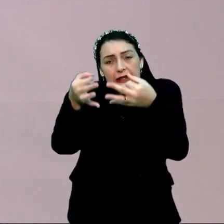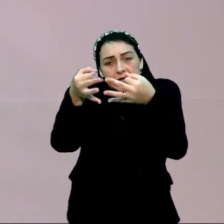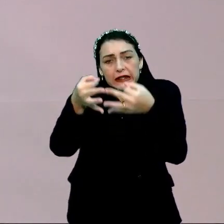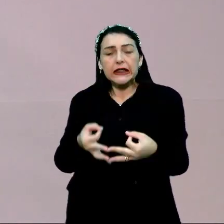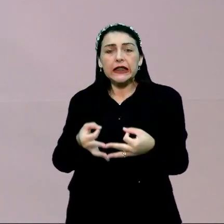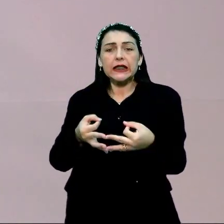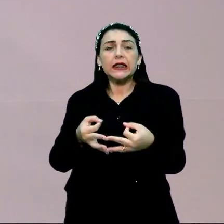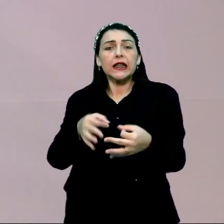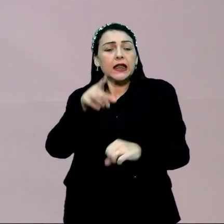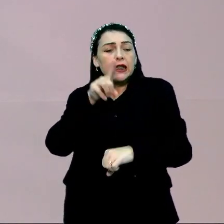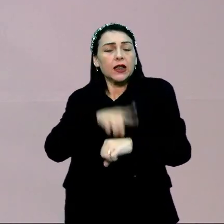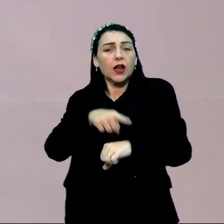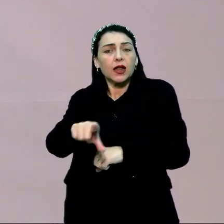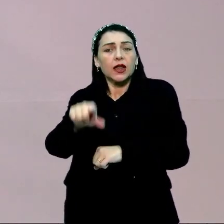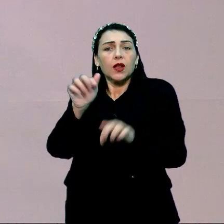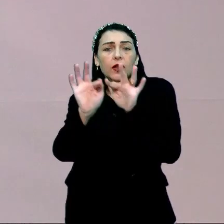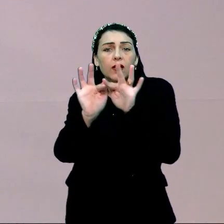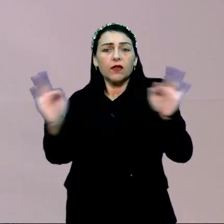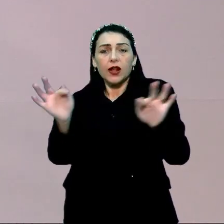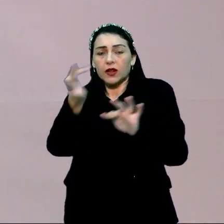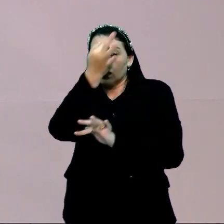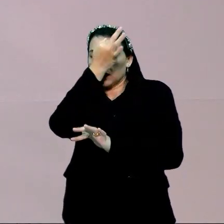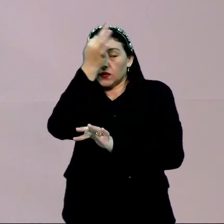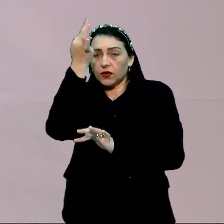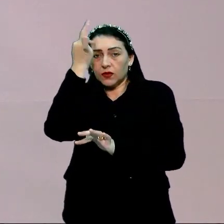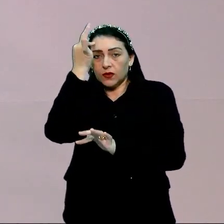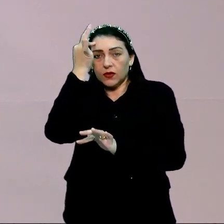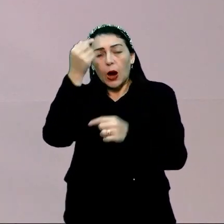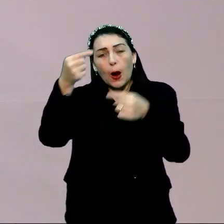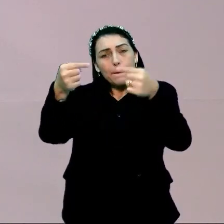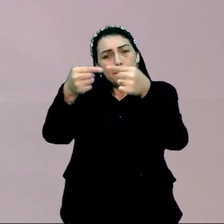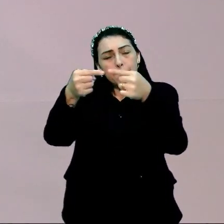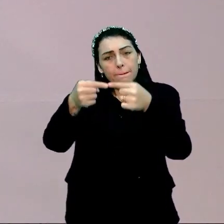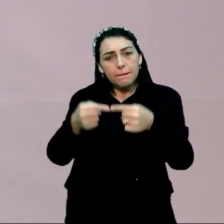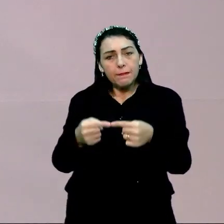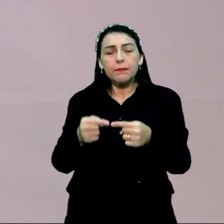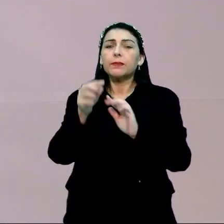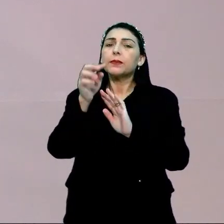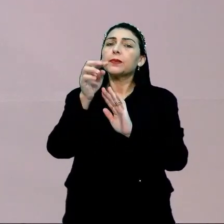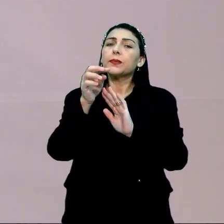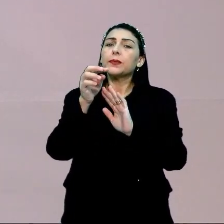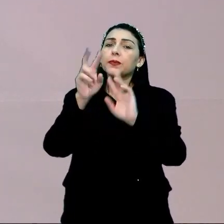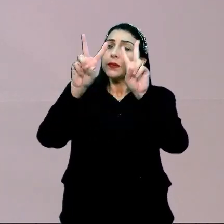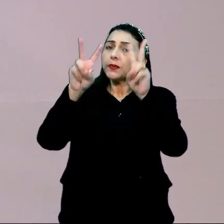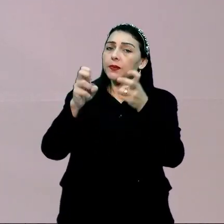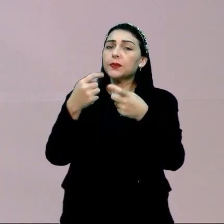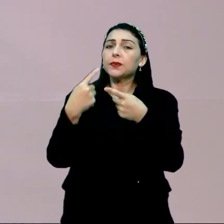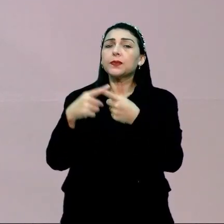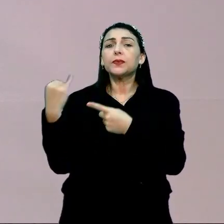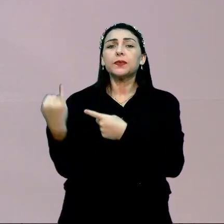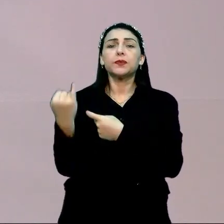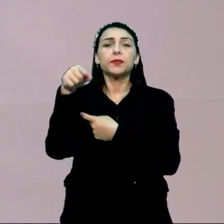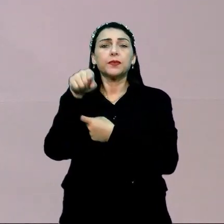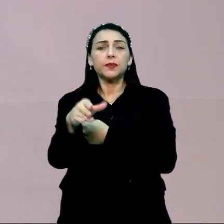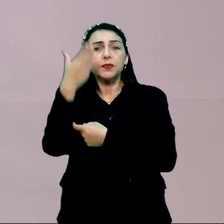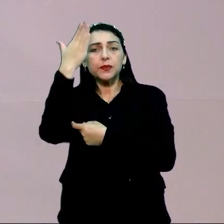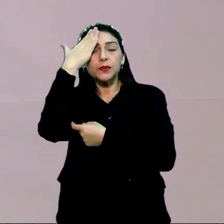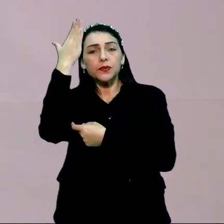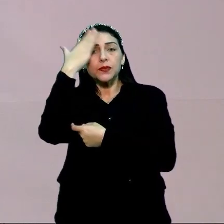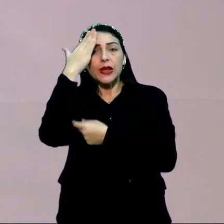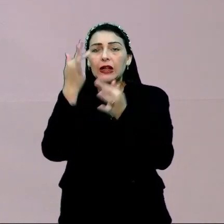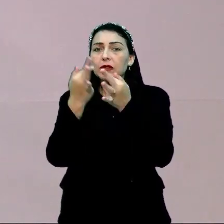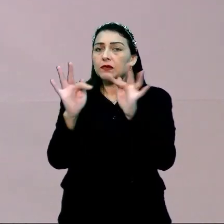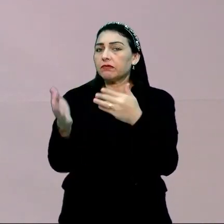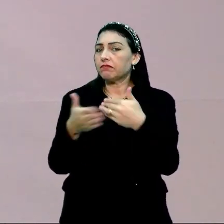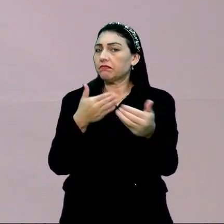hora da escolha da frase do filósofo. Elas casam perfeitamente com o tema. Porque é importante que você saiba que não é qualquer frase